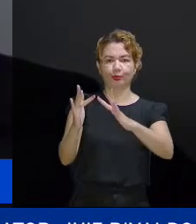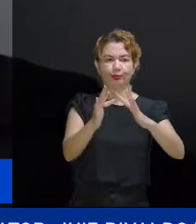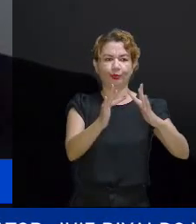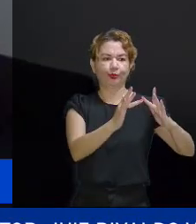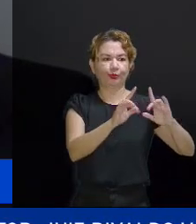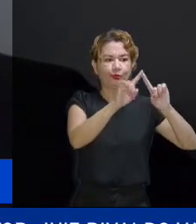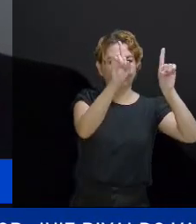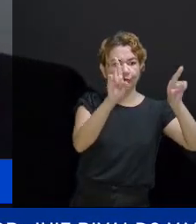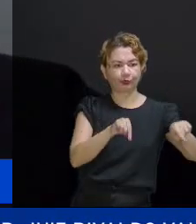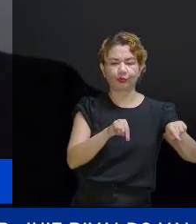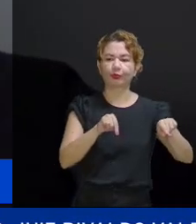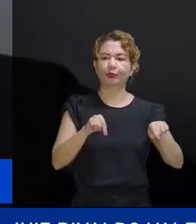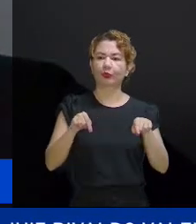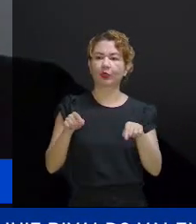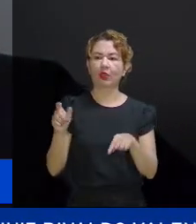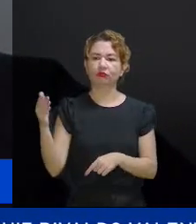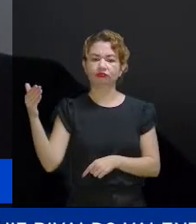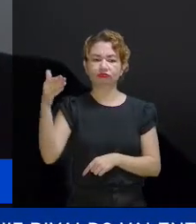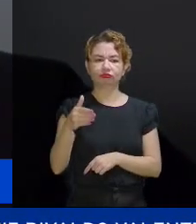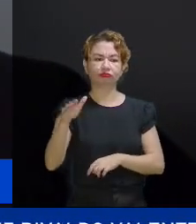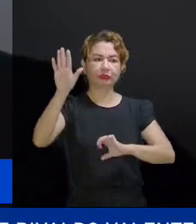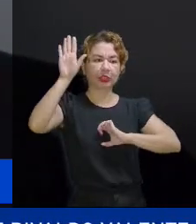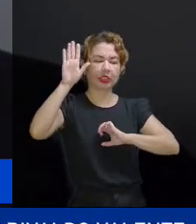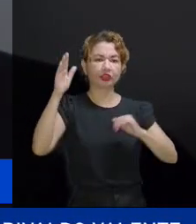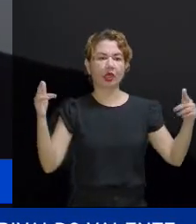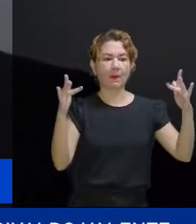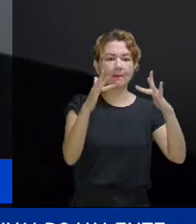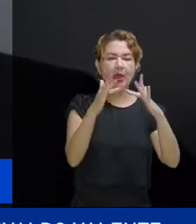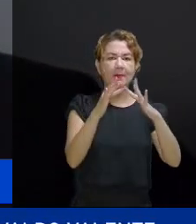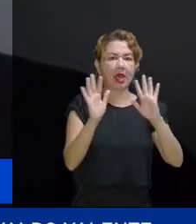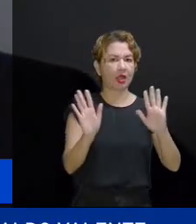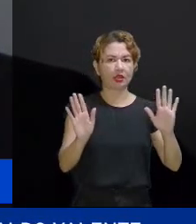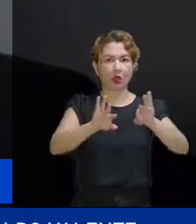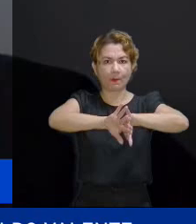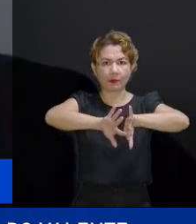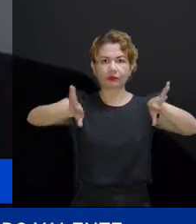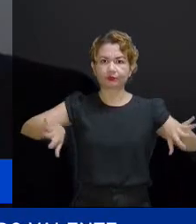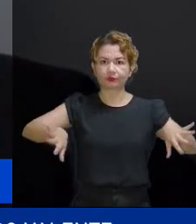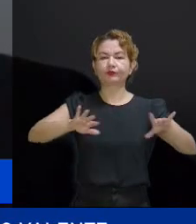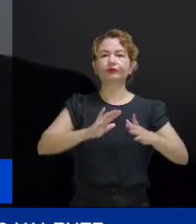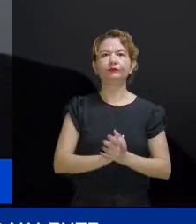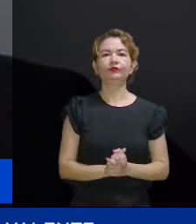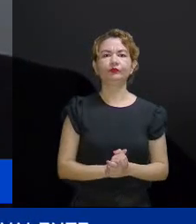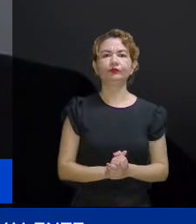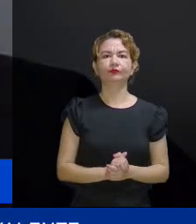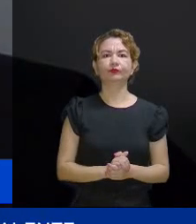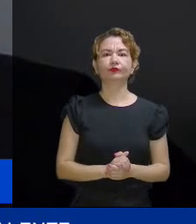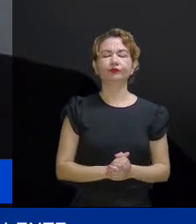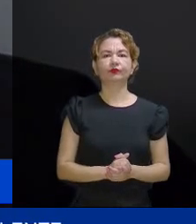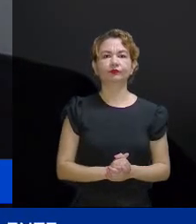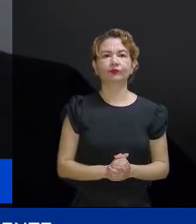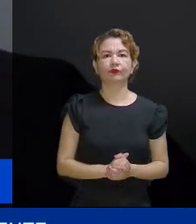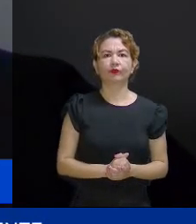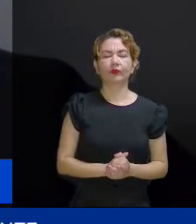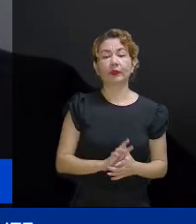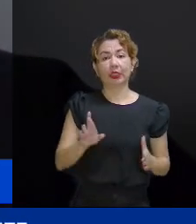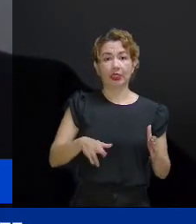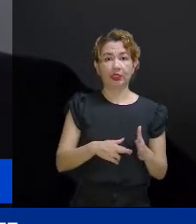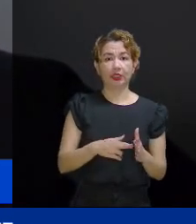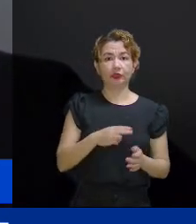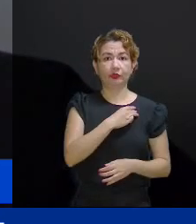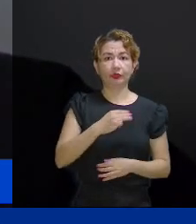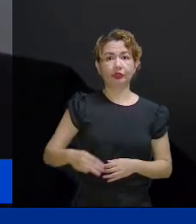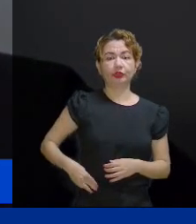entre servidores e usuários do serviço, que foi o entendimento de um julgado da relatoria do ministro Luiz Roberto Barroso,